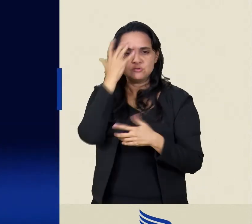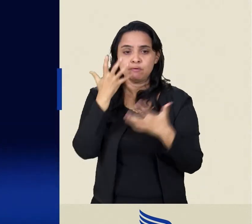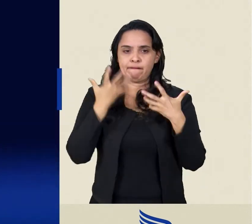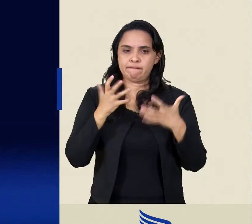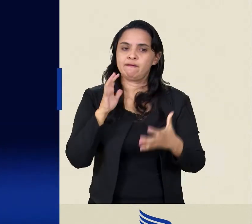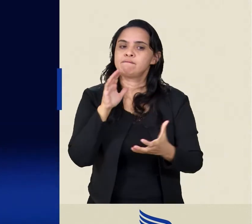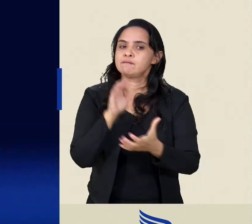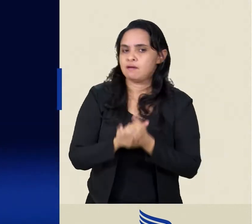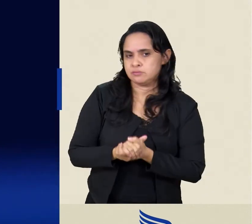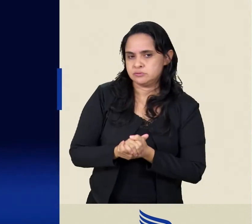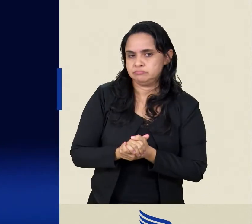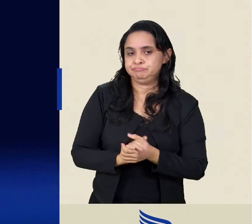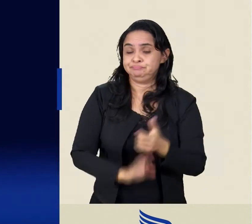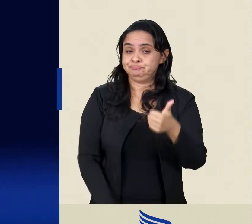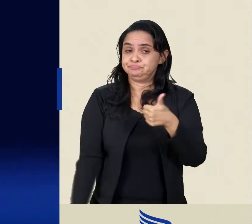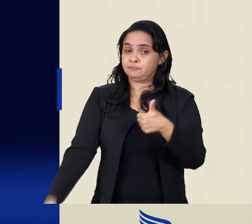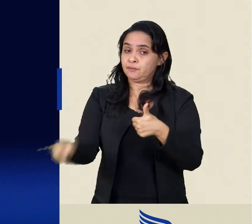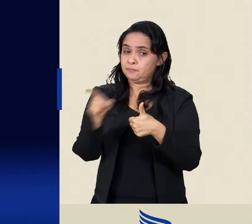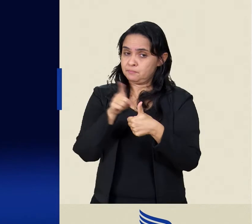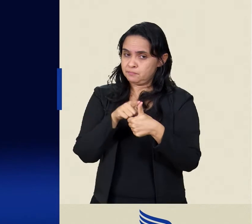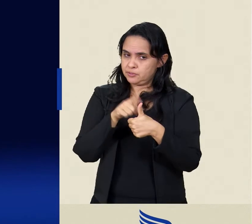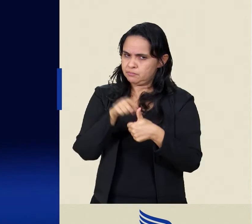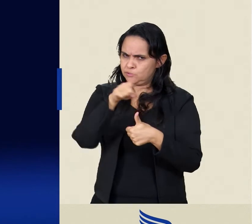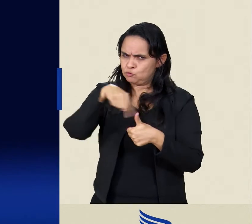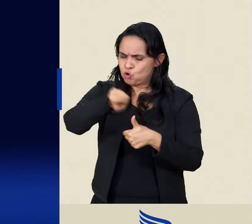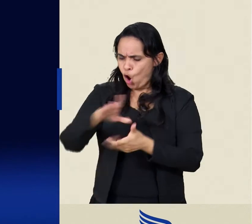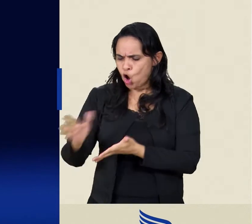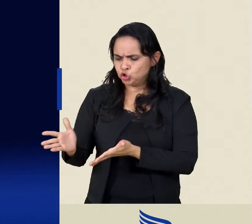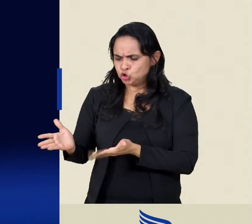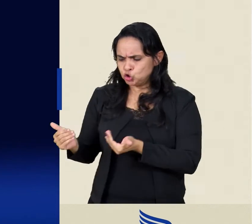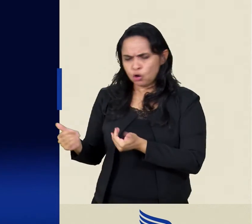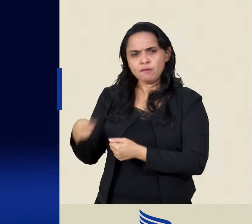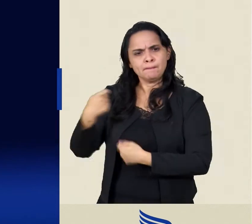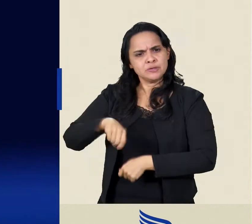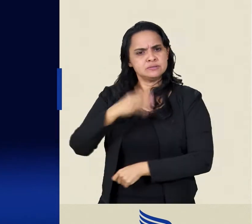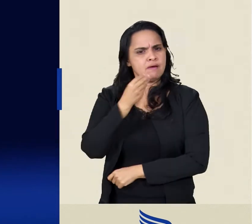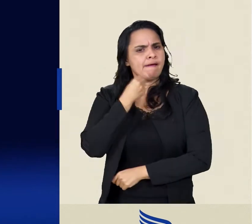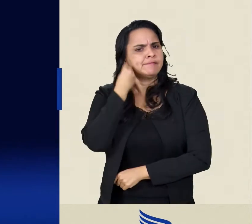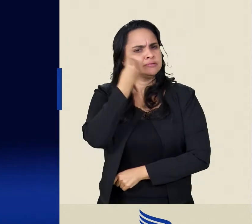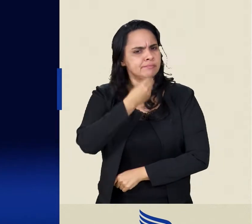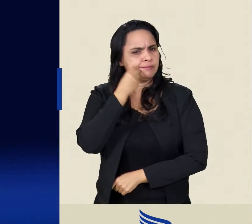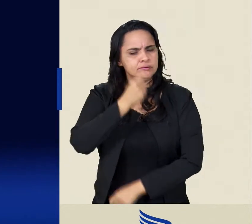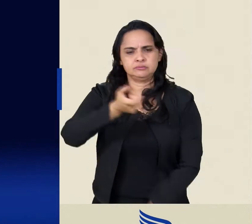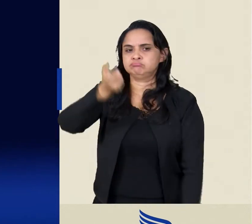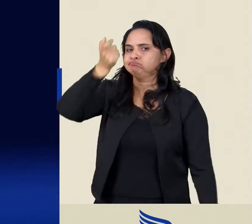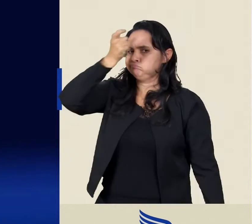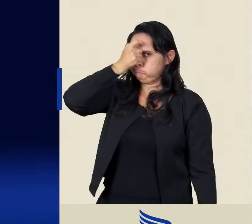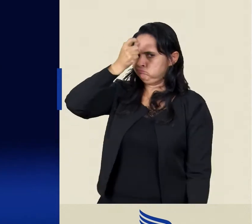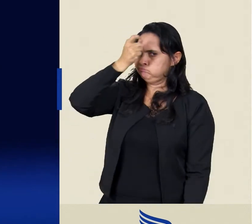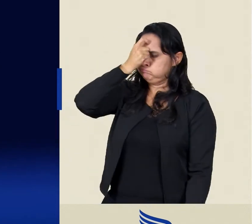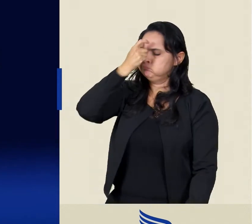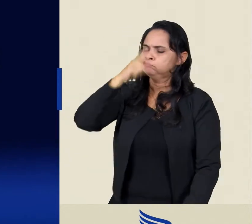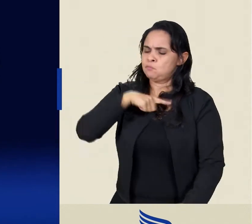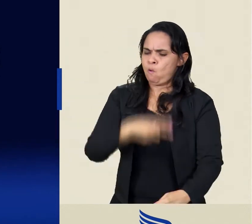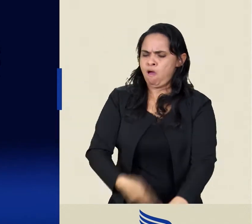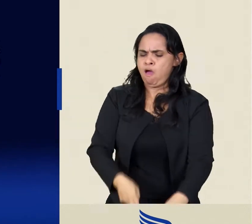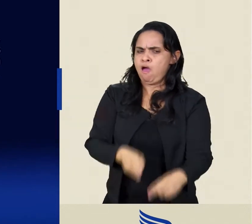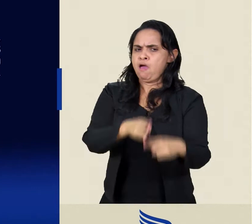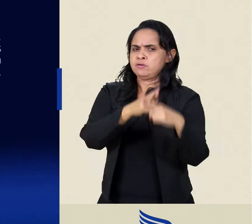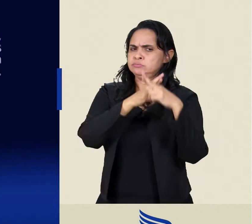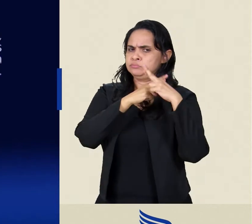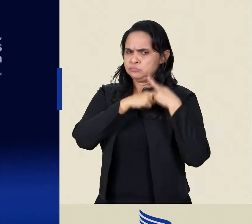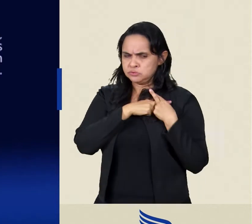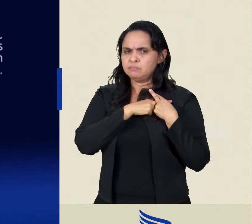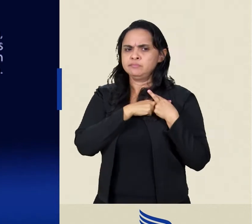Primeiro, os jovens devem ter experiência, maturidade para assumir as responsabilidades